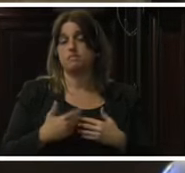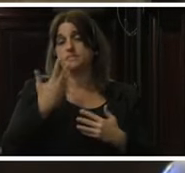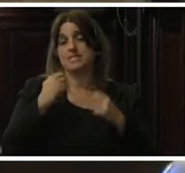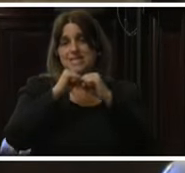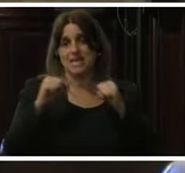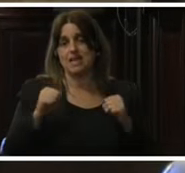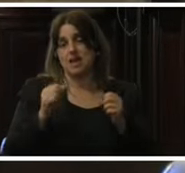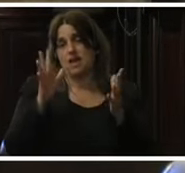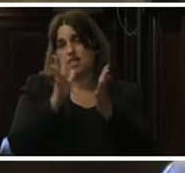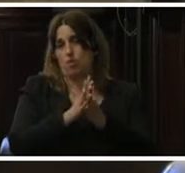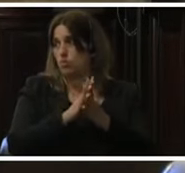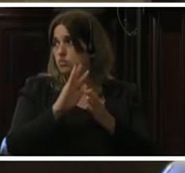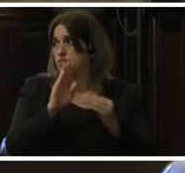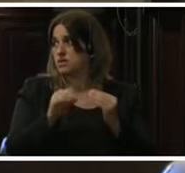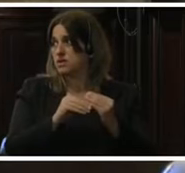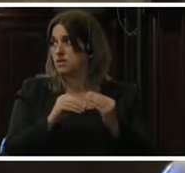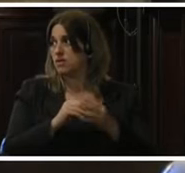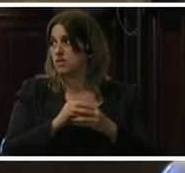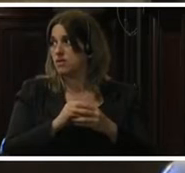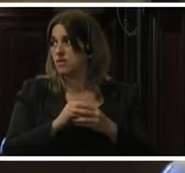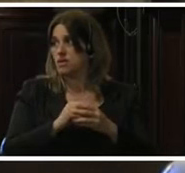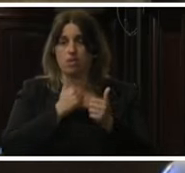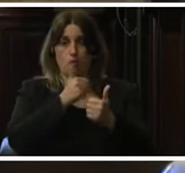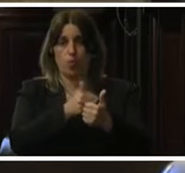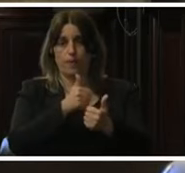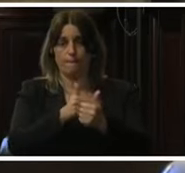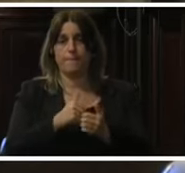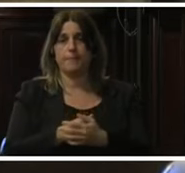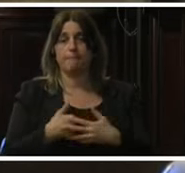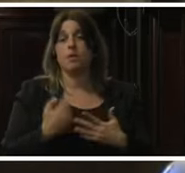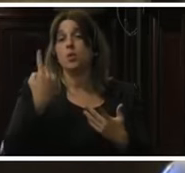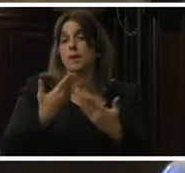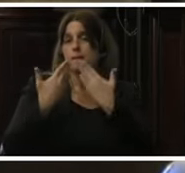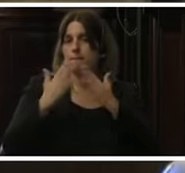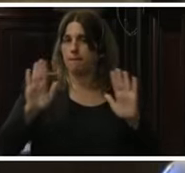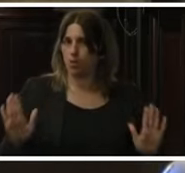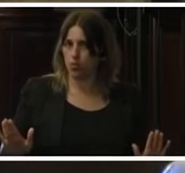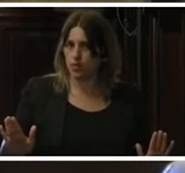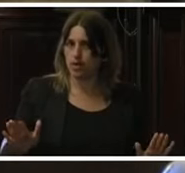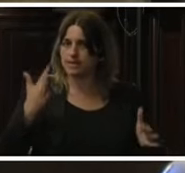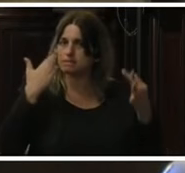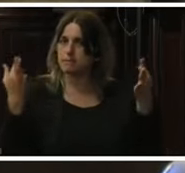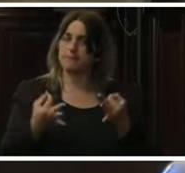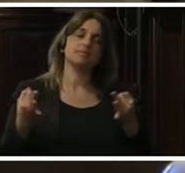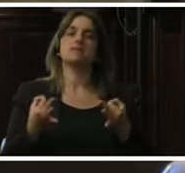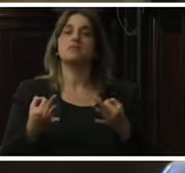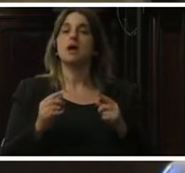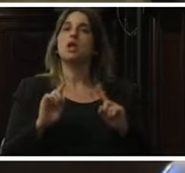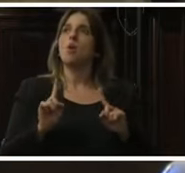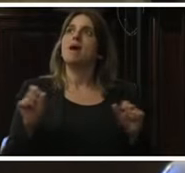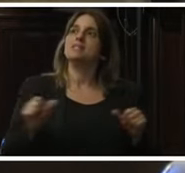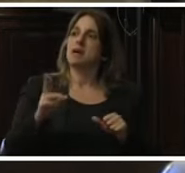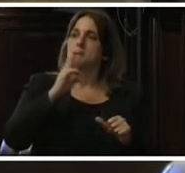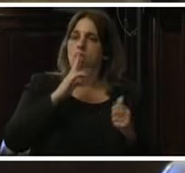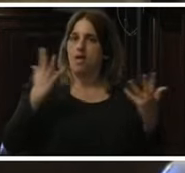adjunta é suficiente e só uma pergunta muito específica e talvez não para ser